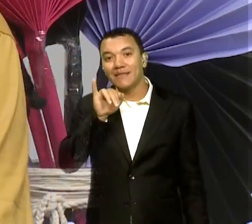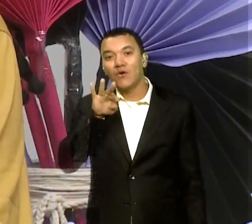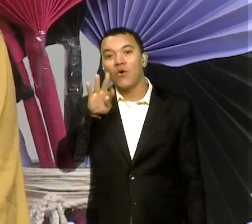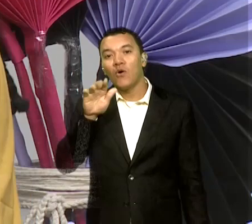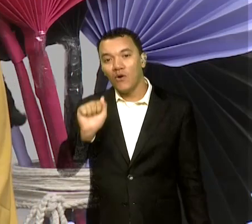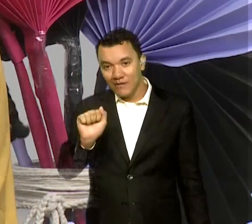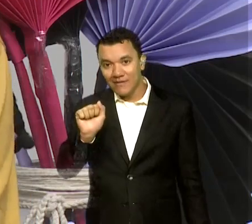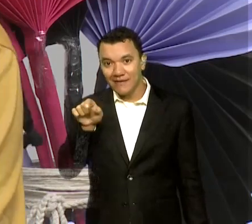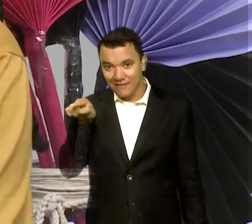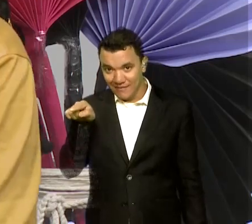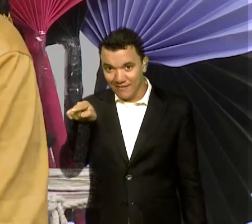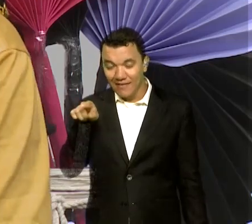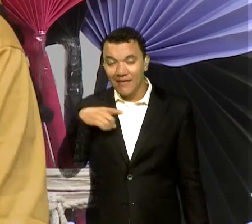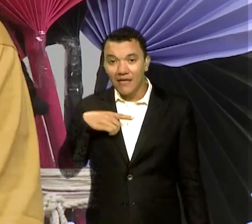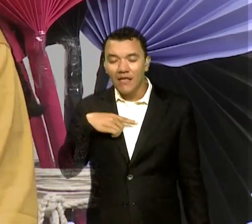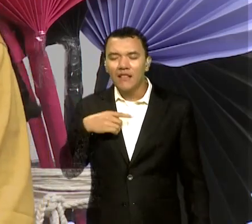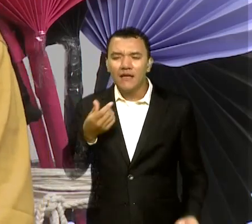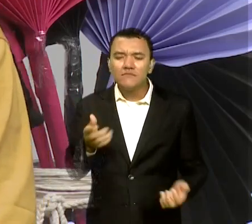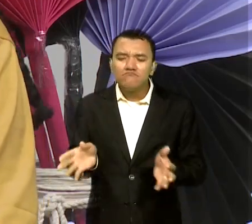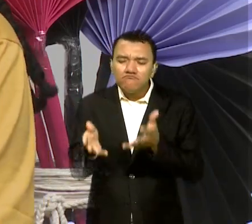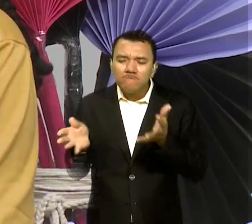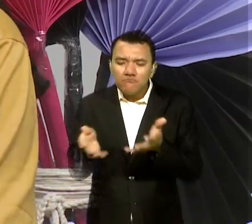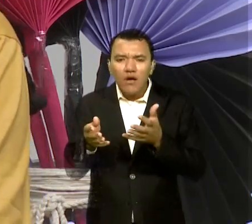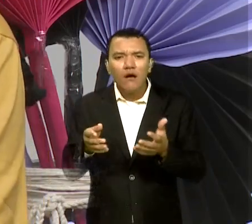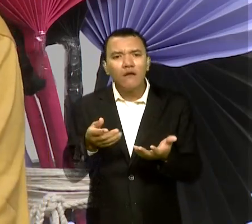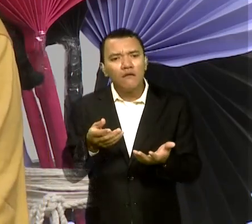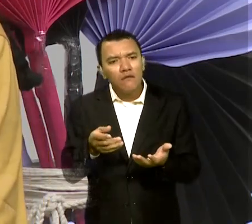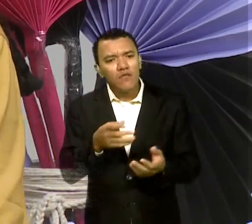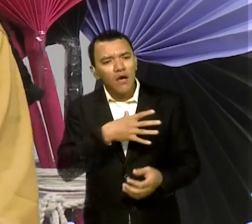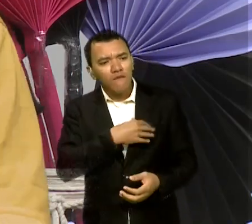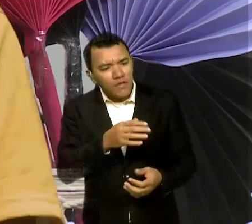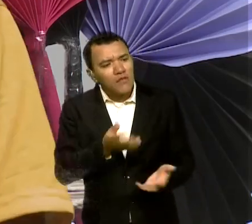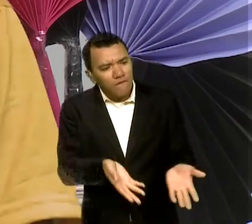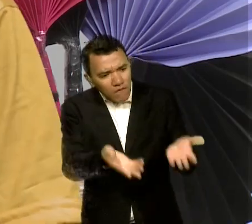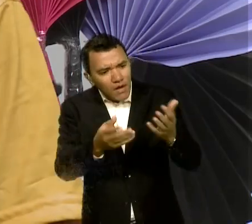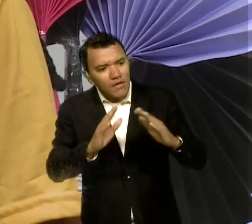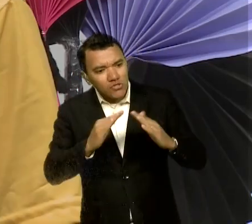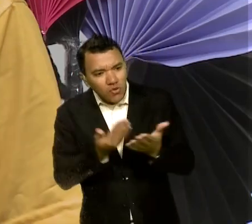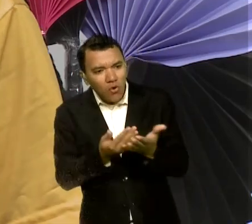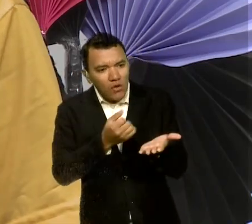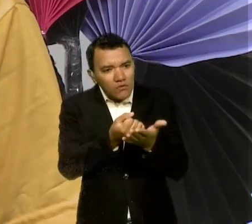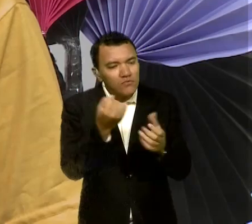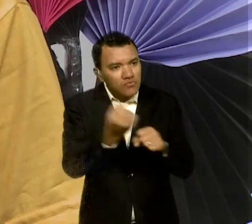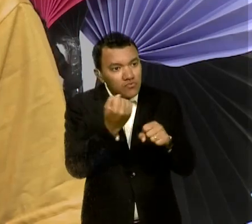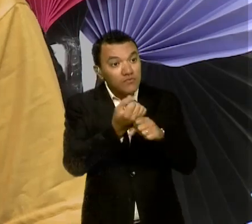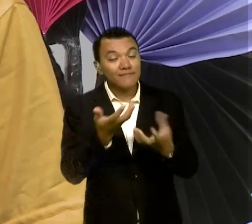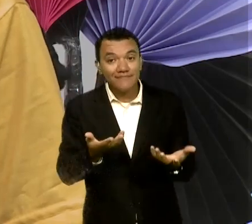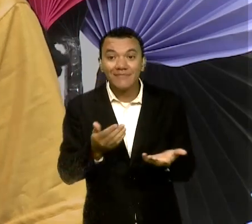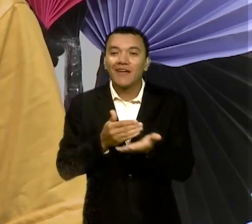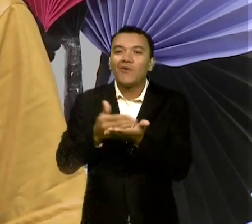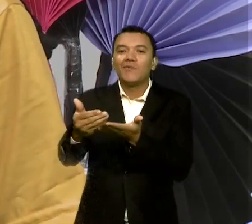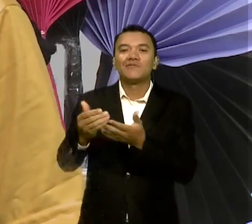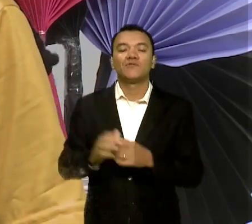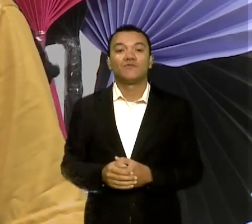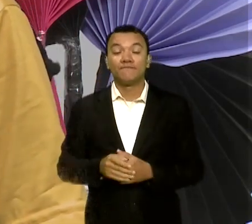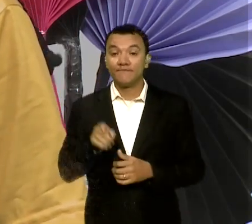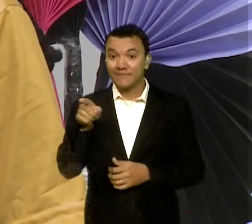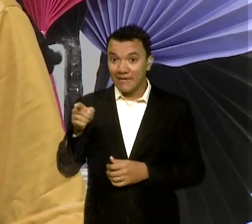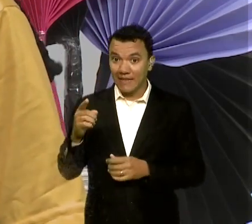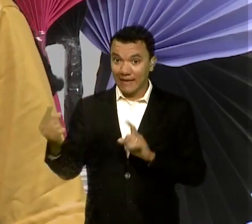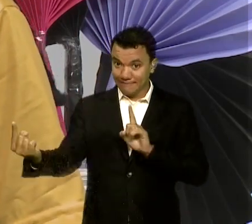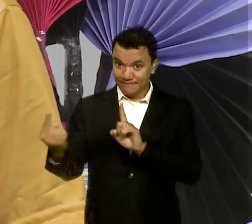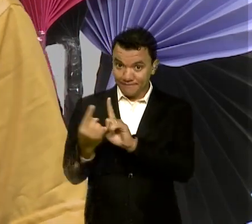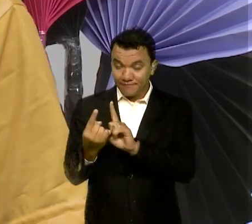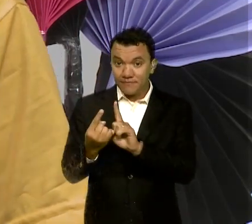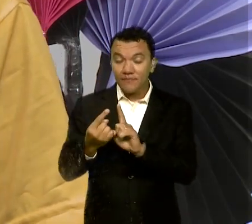disse, filha, coloco uma escola para você, então tal, ela colocou. Hoje a gente atende cerca de 125 crianças na Vila